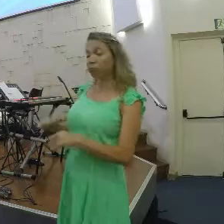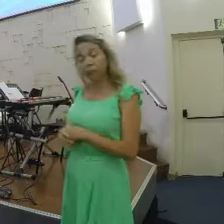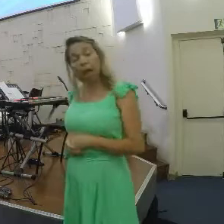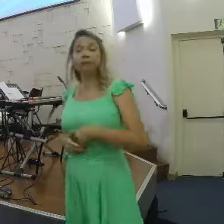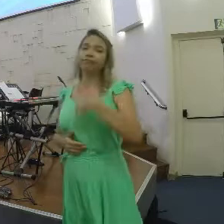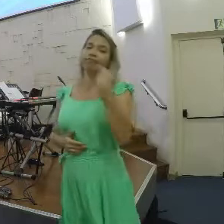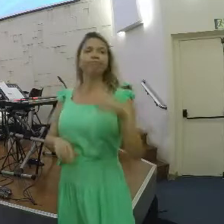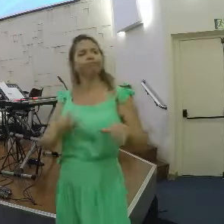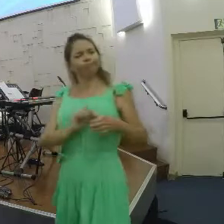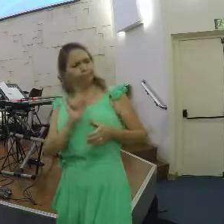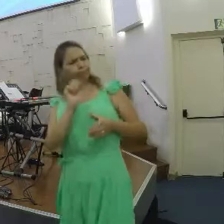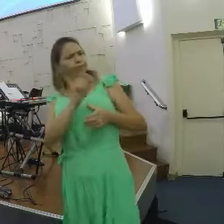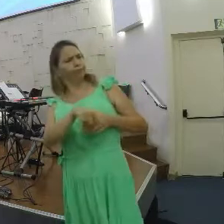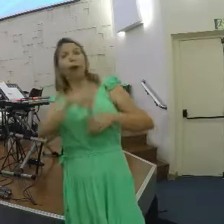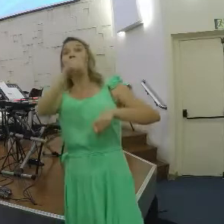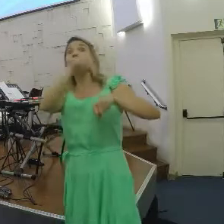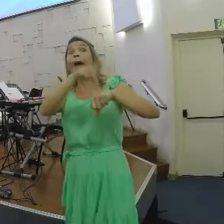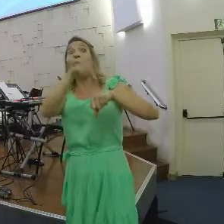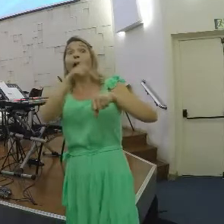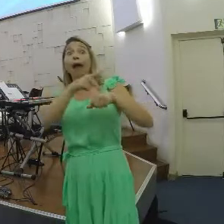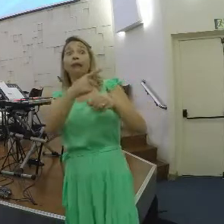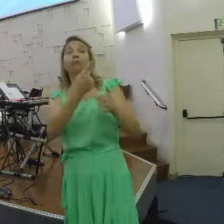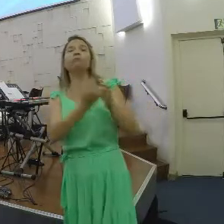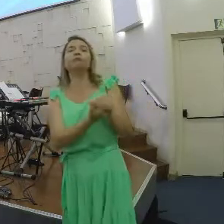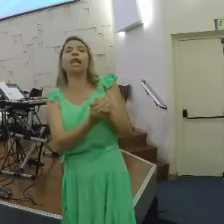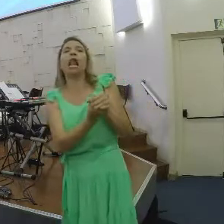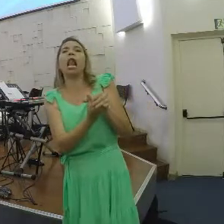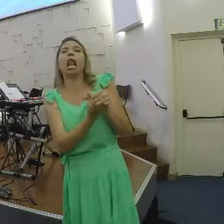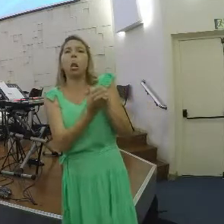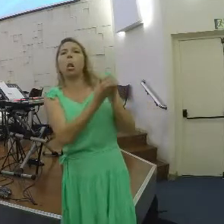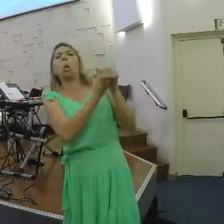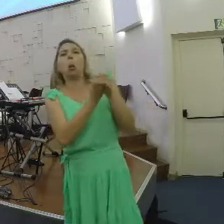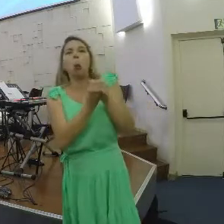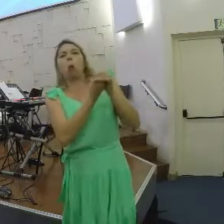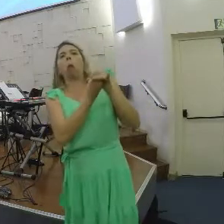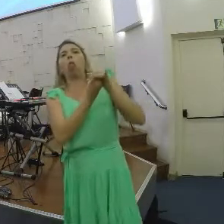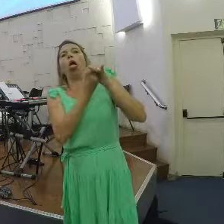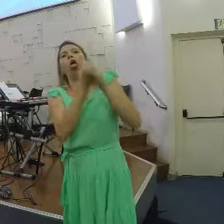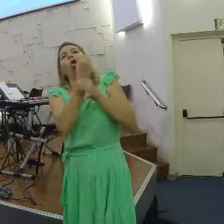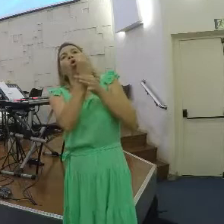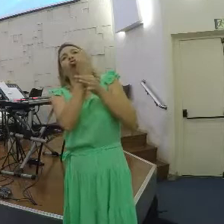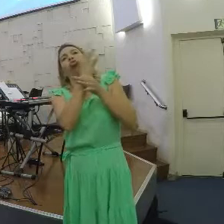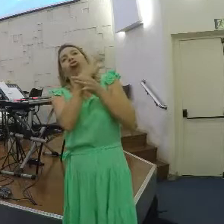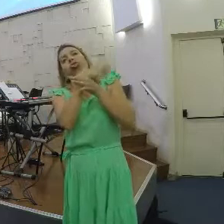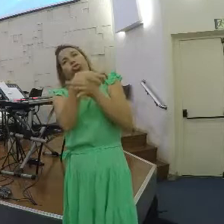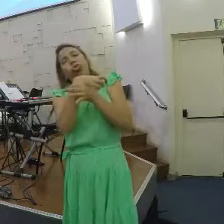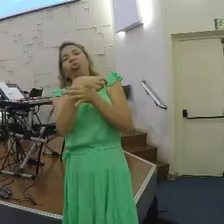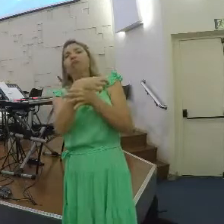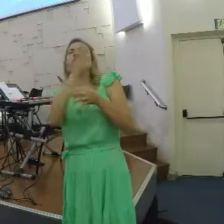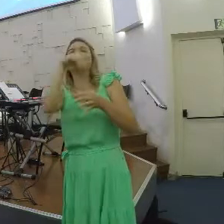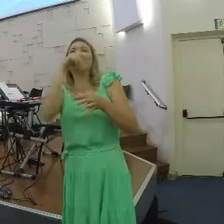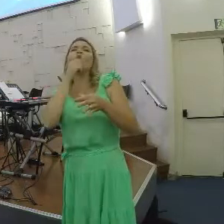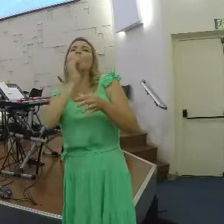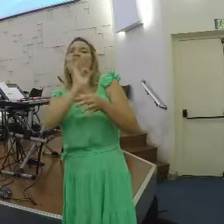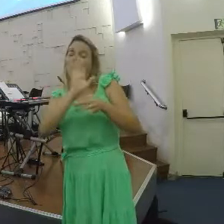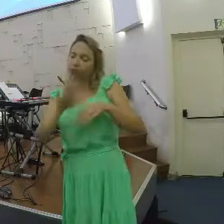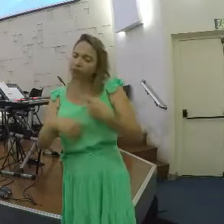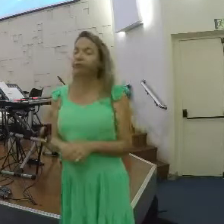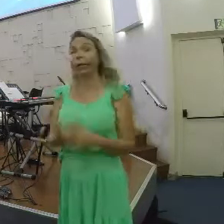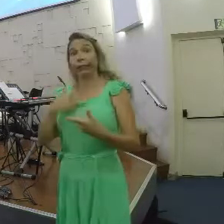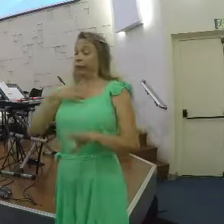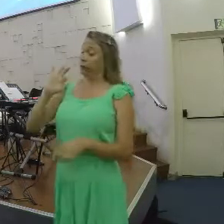caiu sobre a pedra, e tendo crescido, secou por falta de umidade. Outra caiu no meio